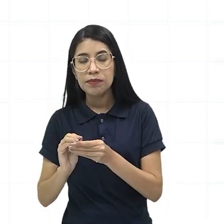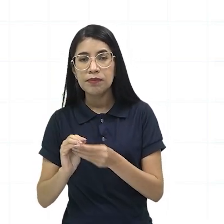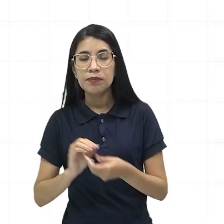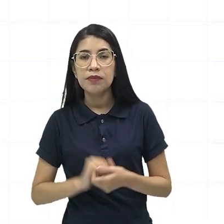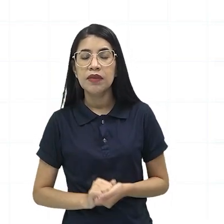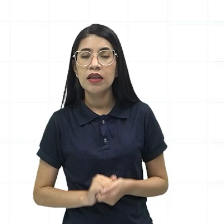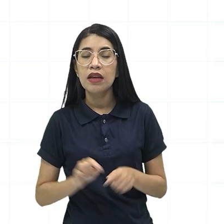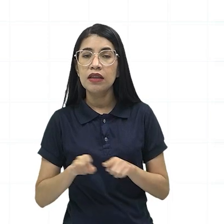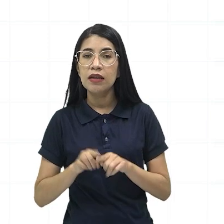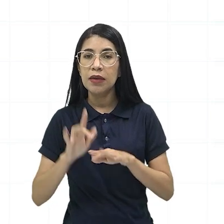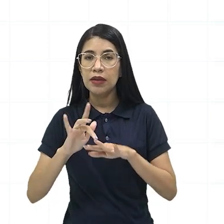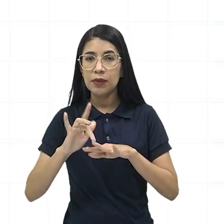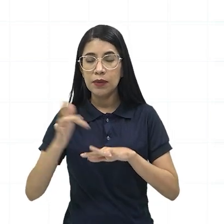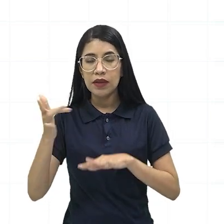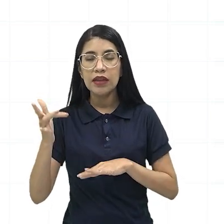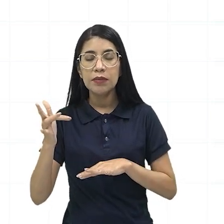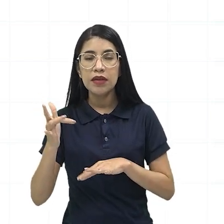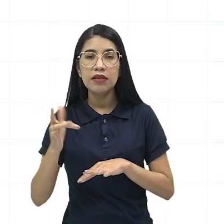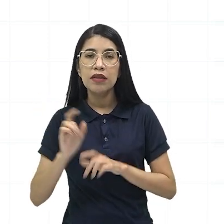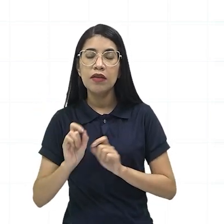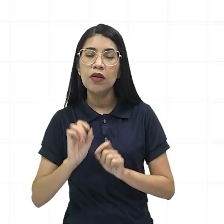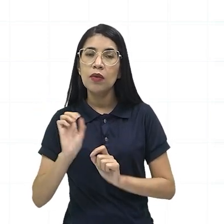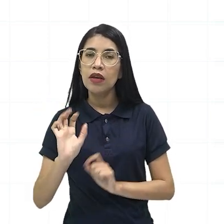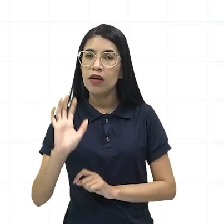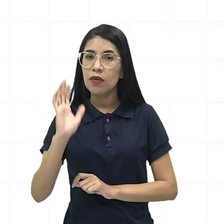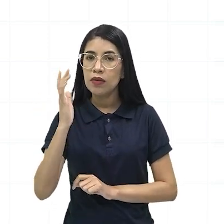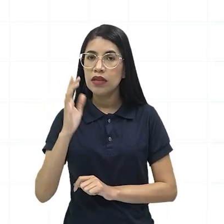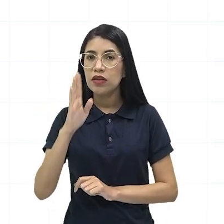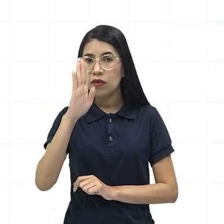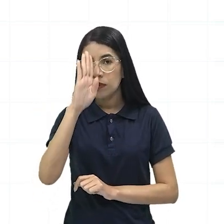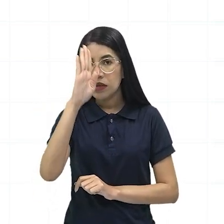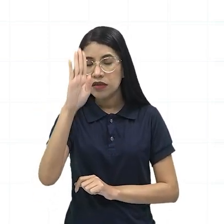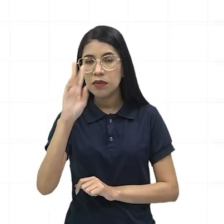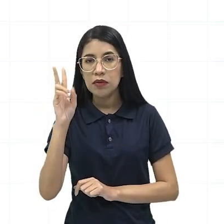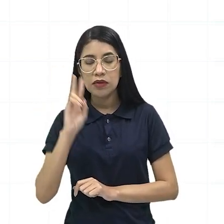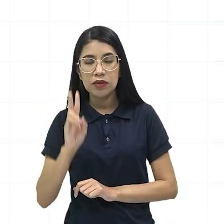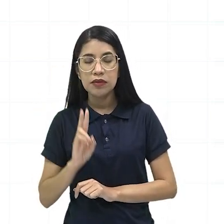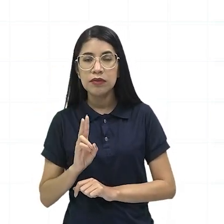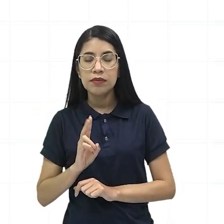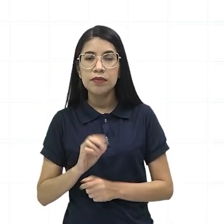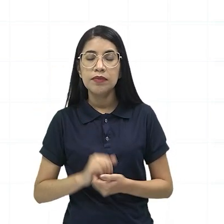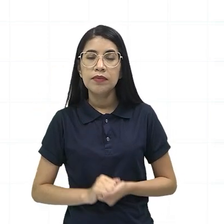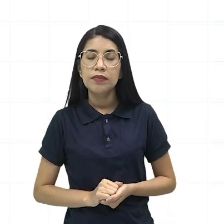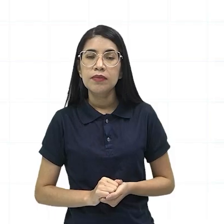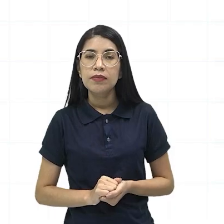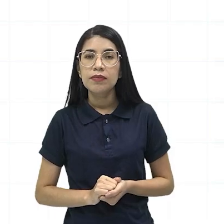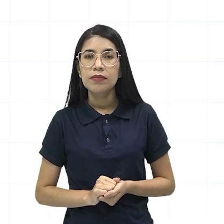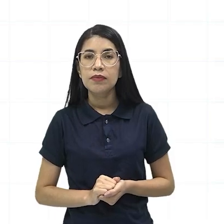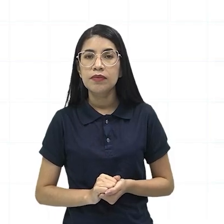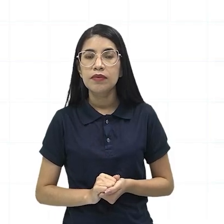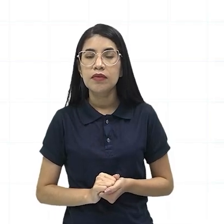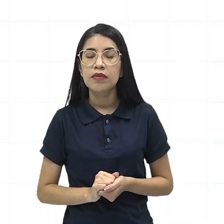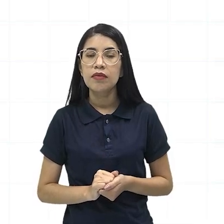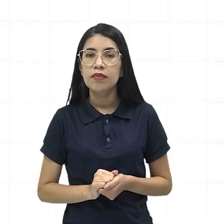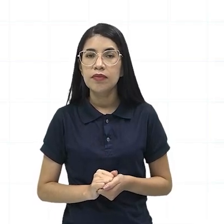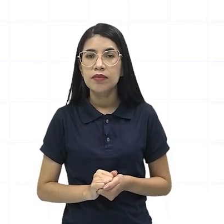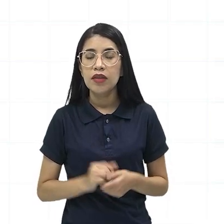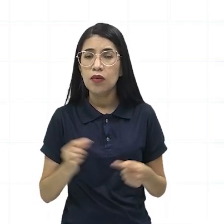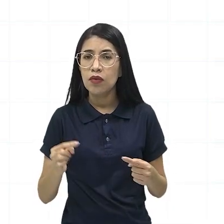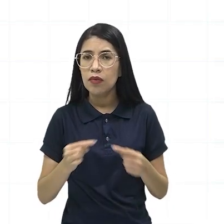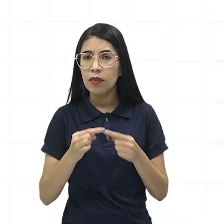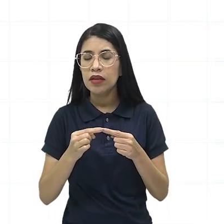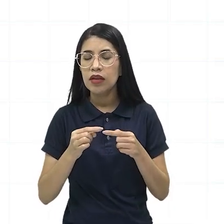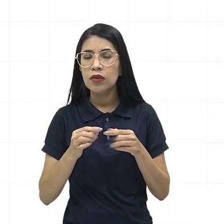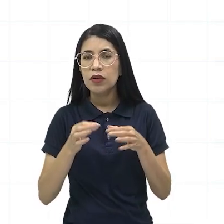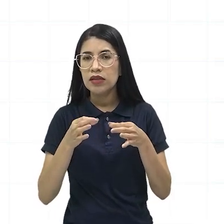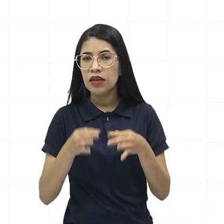ter um clímax, geralmente, algo que acontece ali, que é o ponto alto da nossa narrativa, bem dentro do que